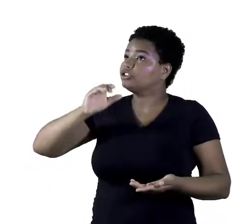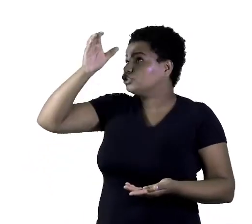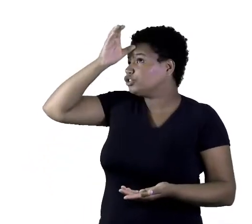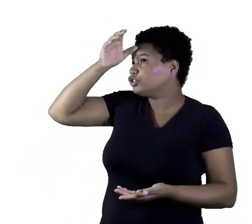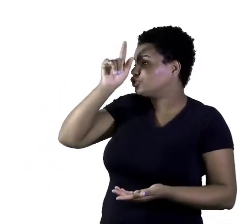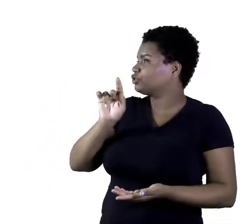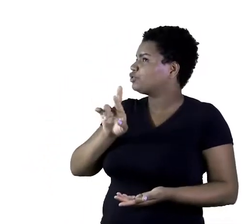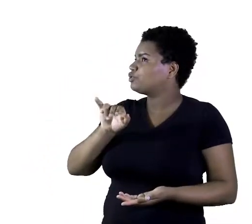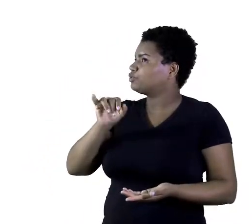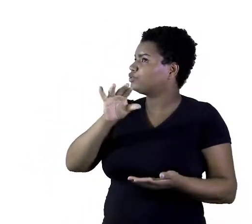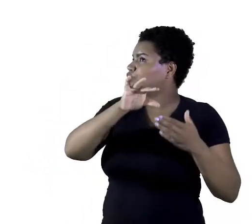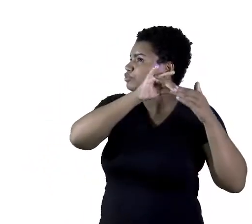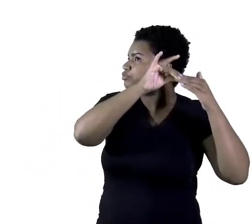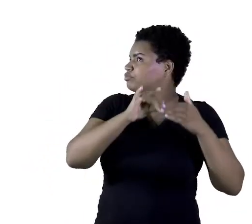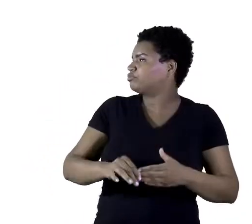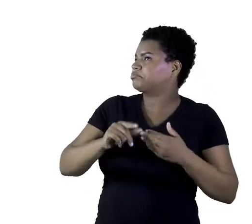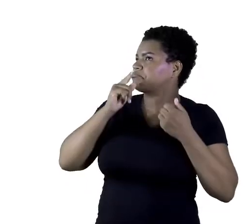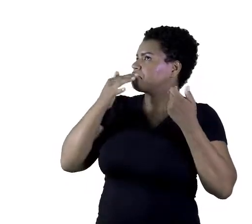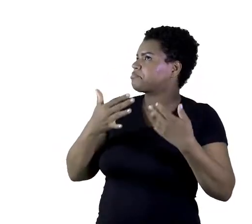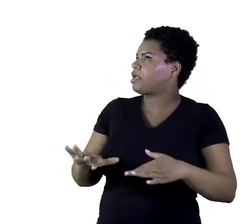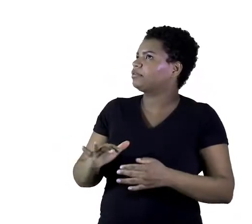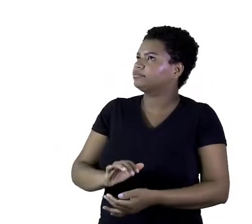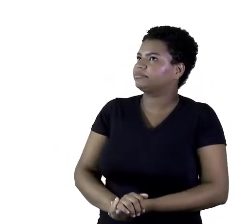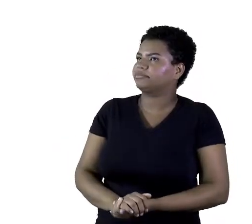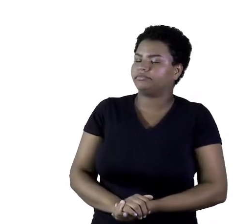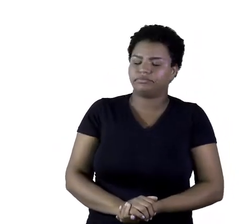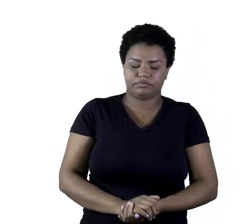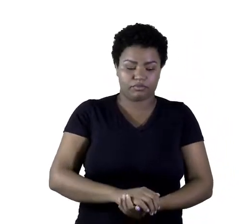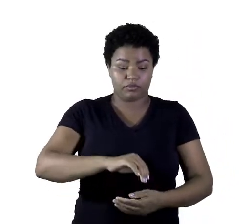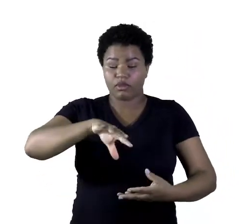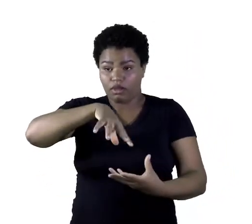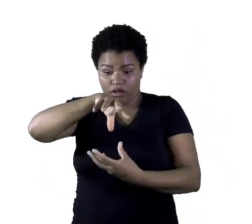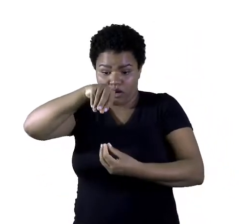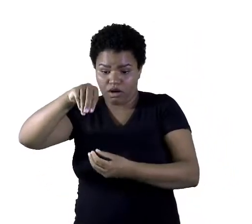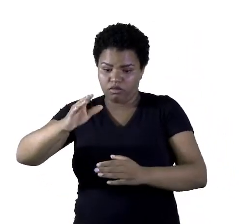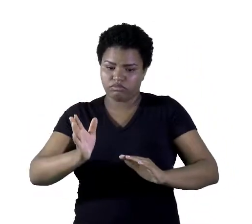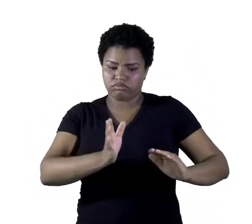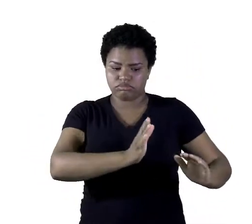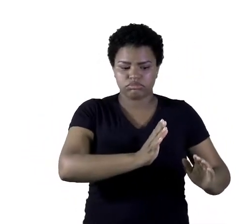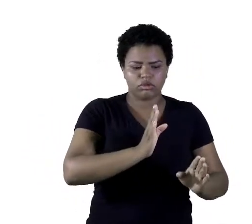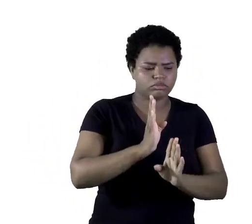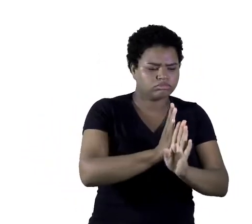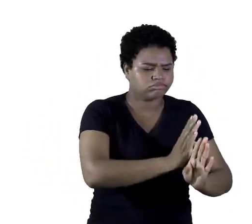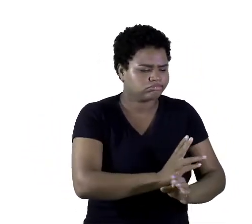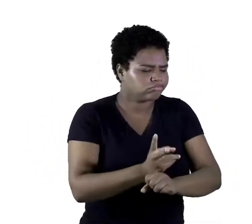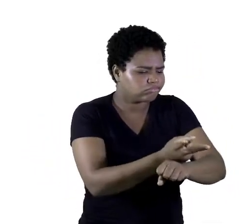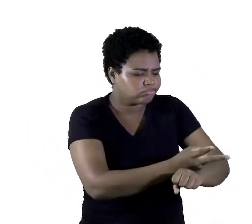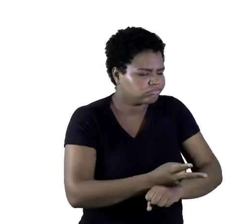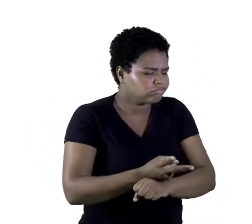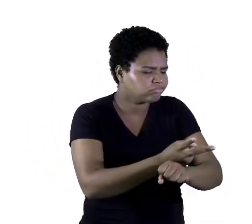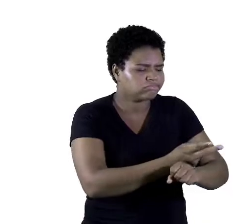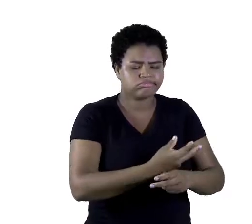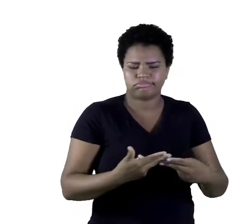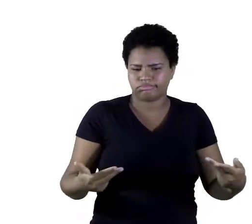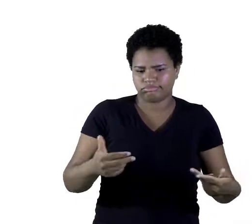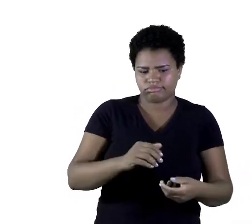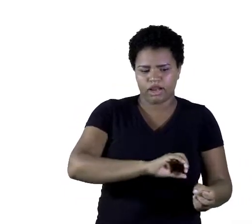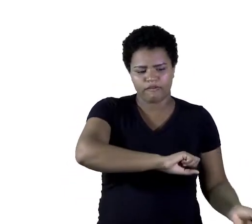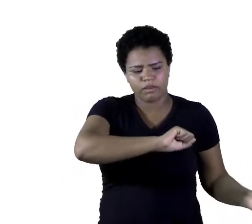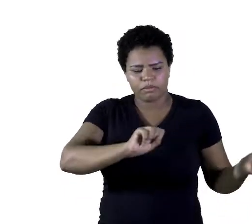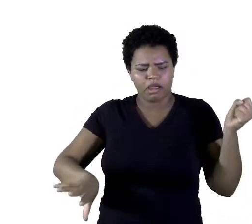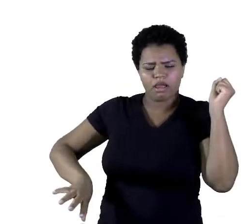você. Pluft corre até um canto e apanha um chapéu de almirante.